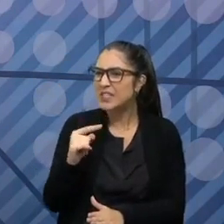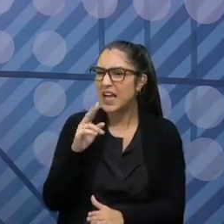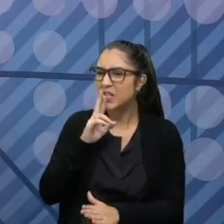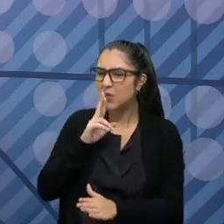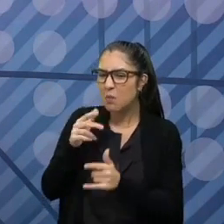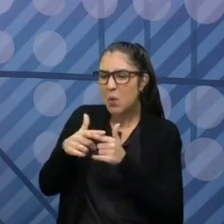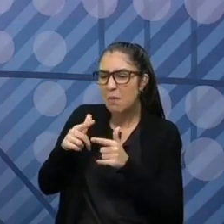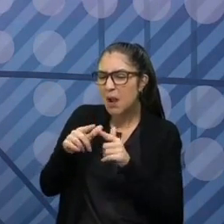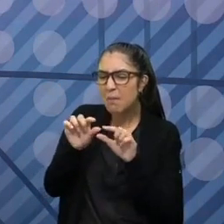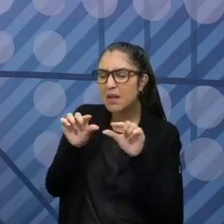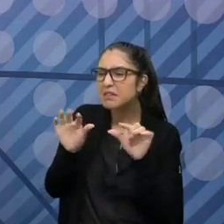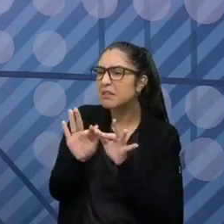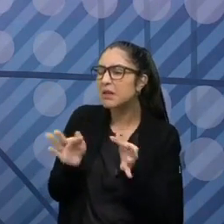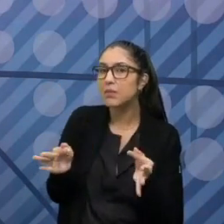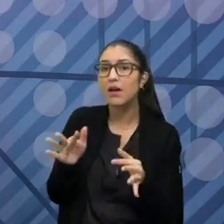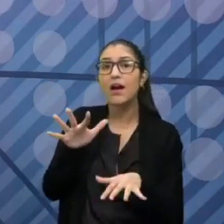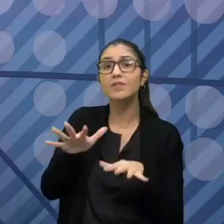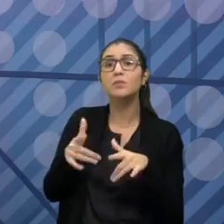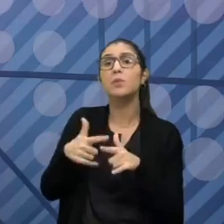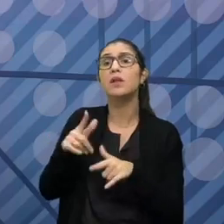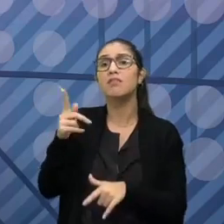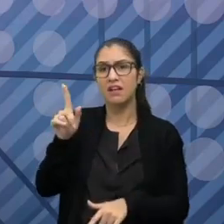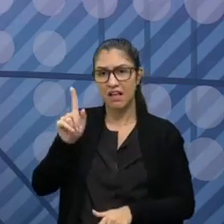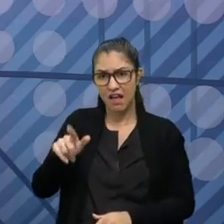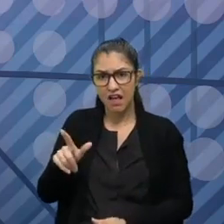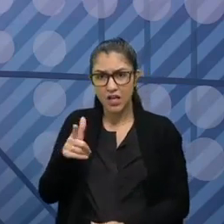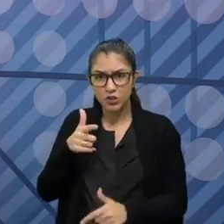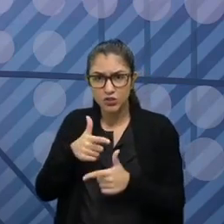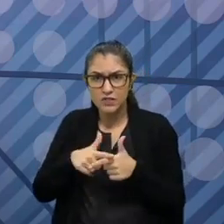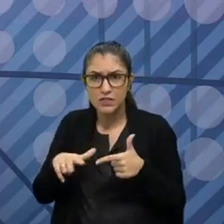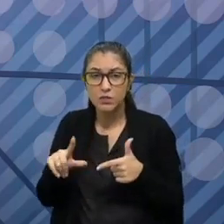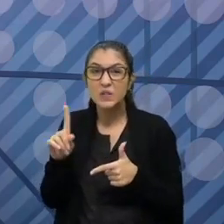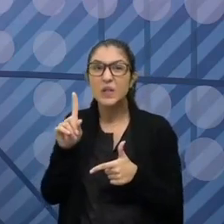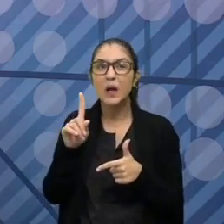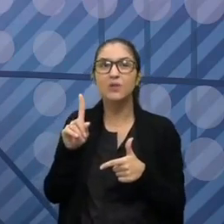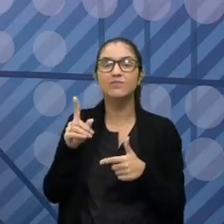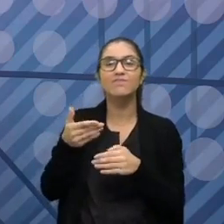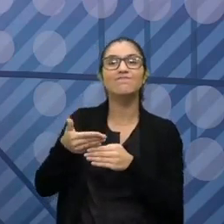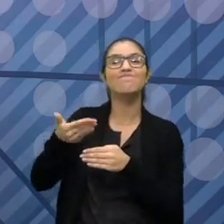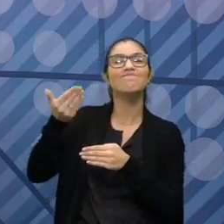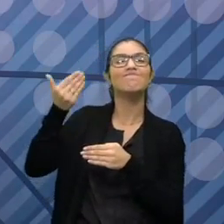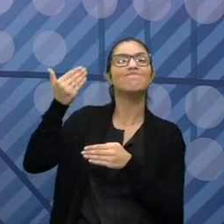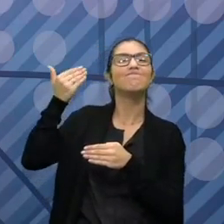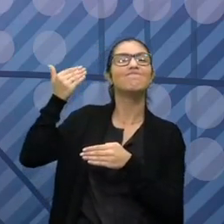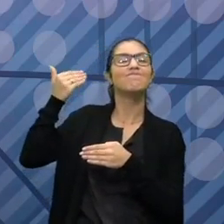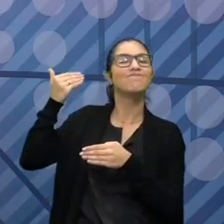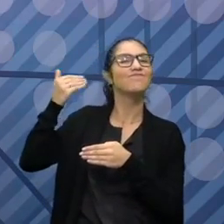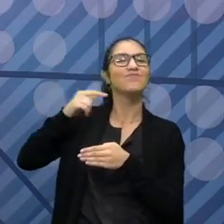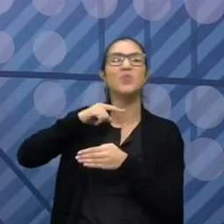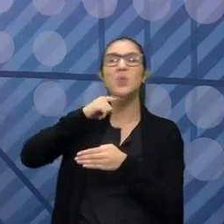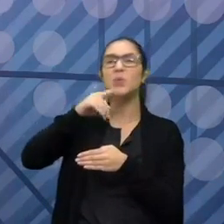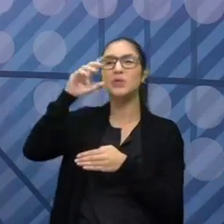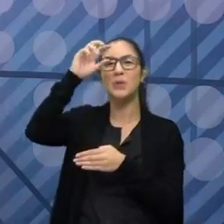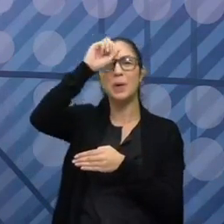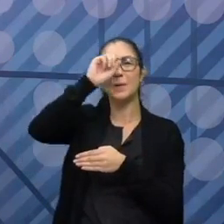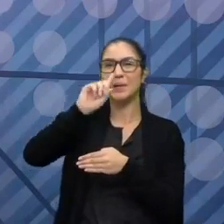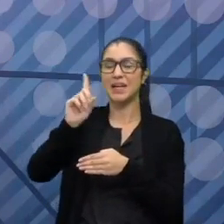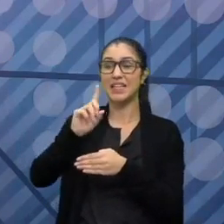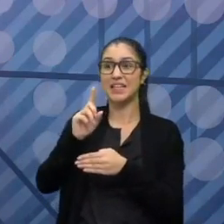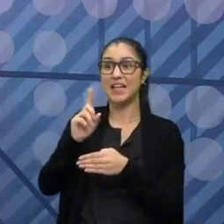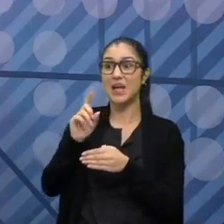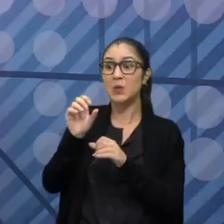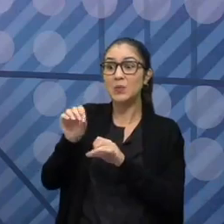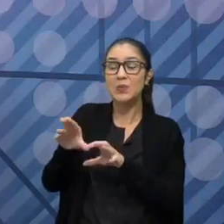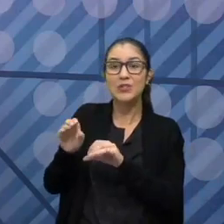um probleminha. Às vezes o problema dele não é ali na divisão, é alguma coisa que se perdeu lá atrás, que não foi trabalhado